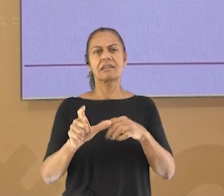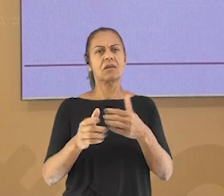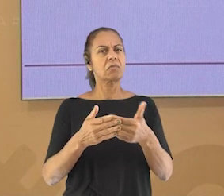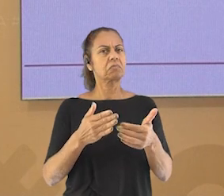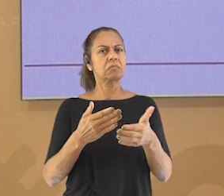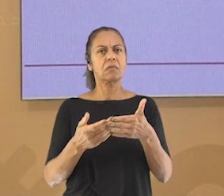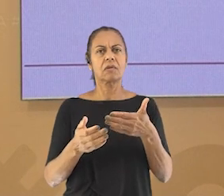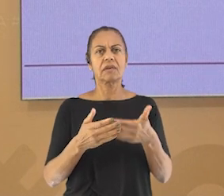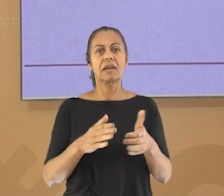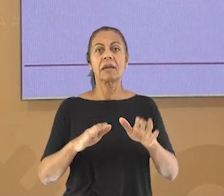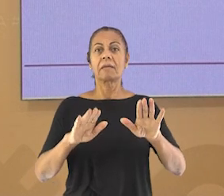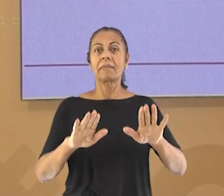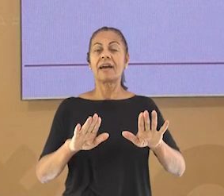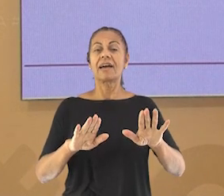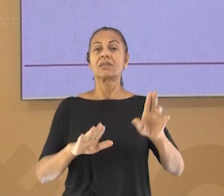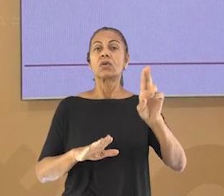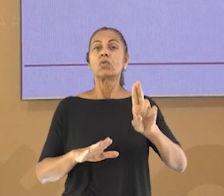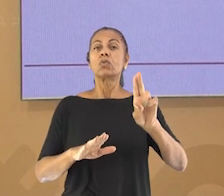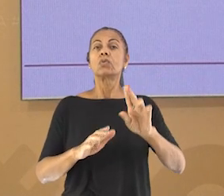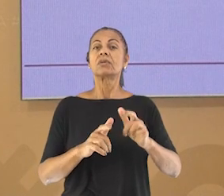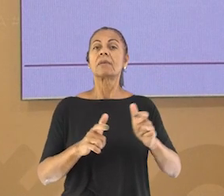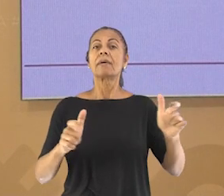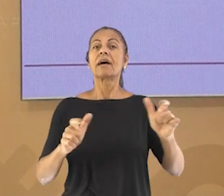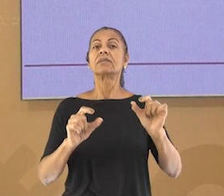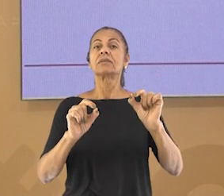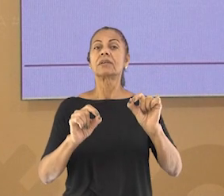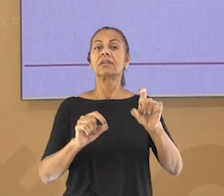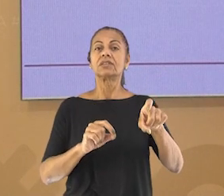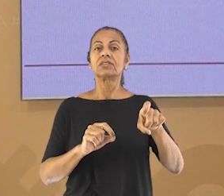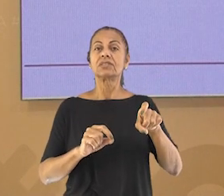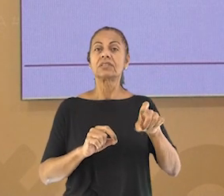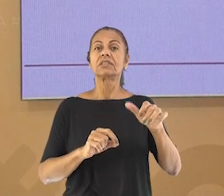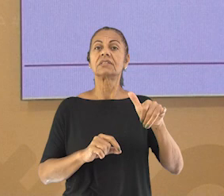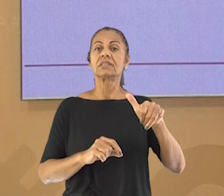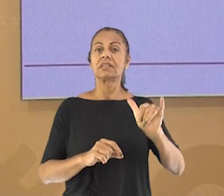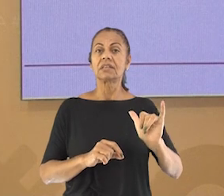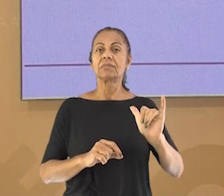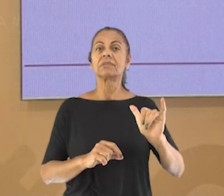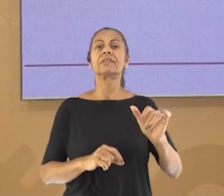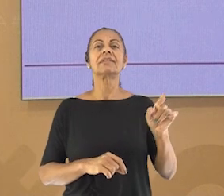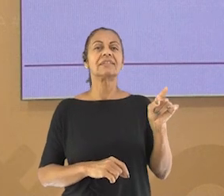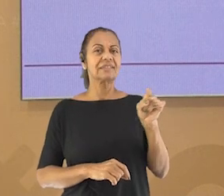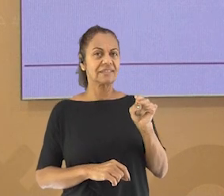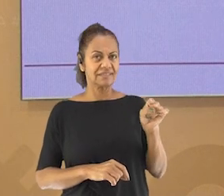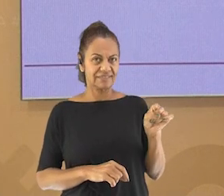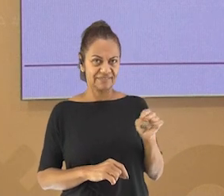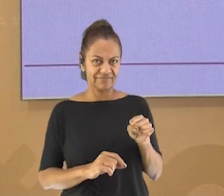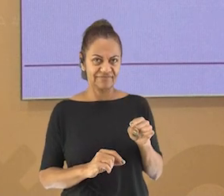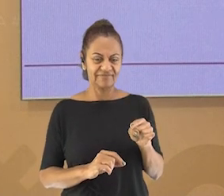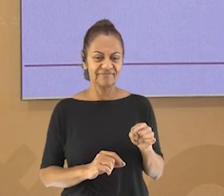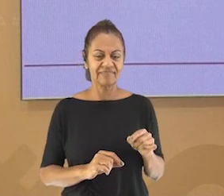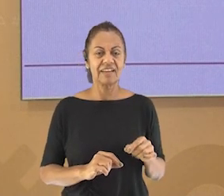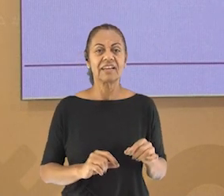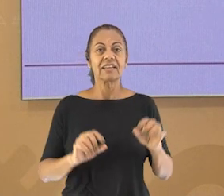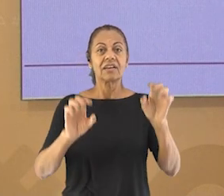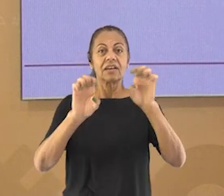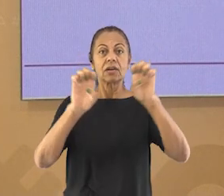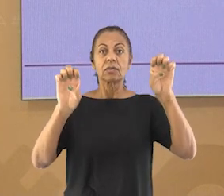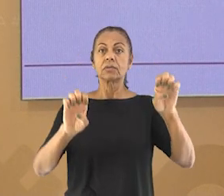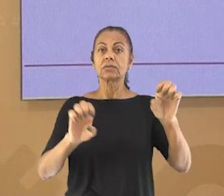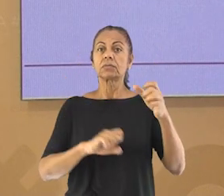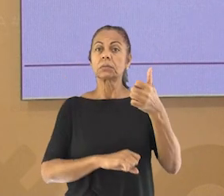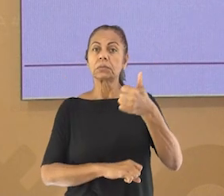ser expressas por uma letra qualquer, sendo que as mais utilizadas são x,